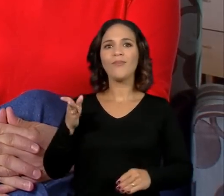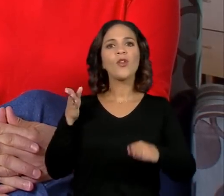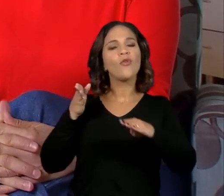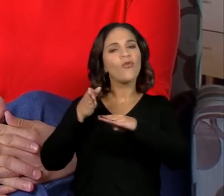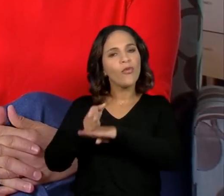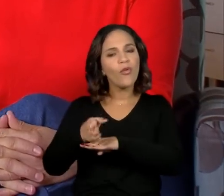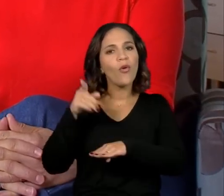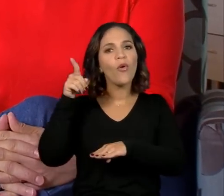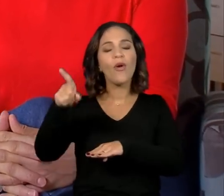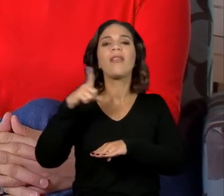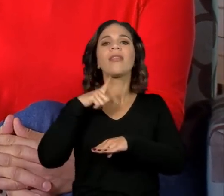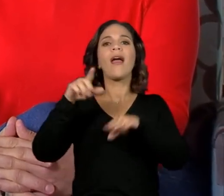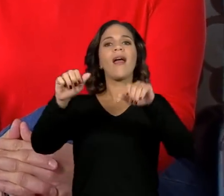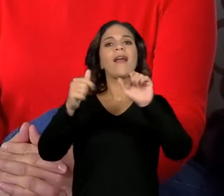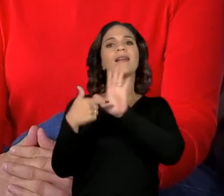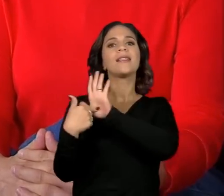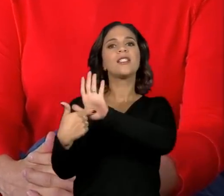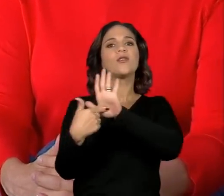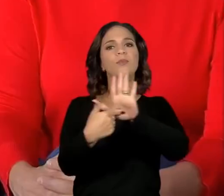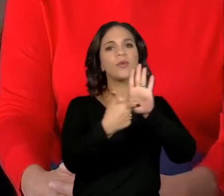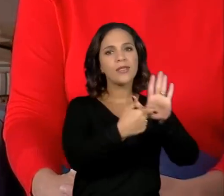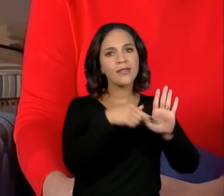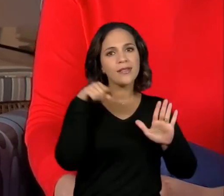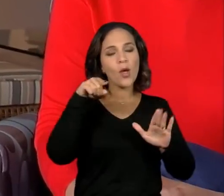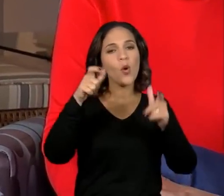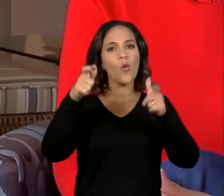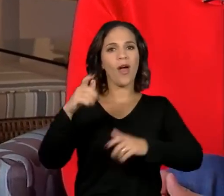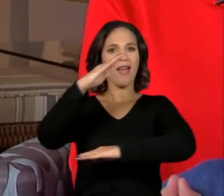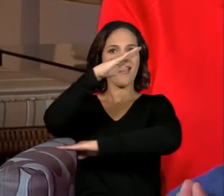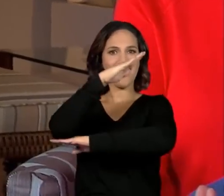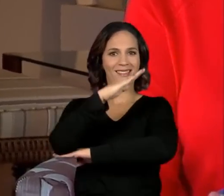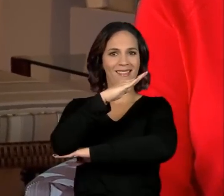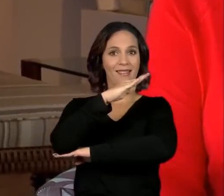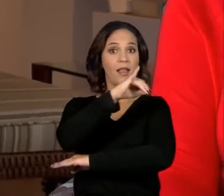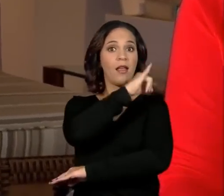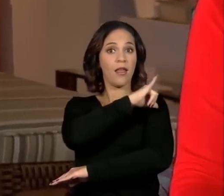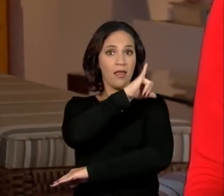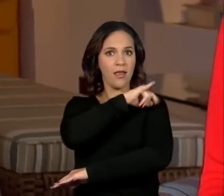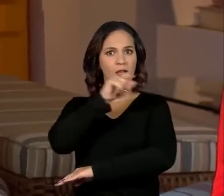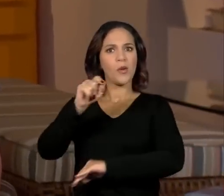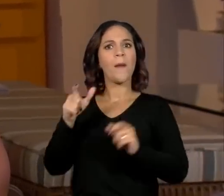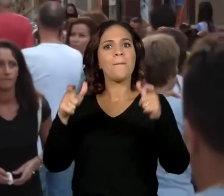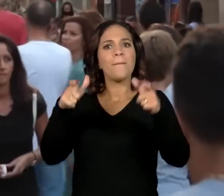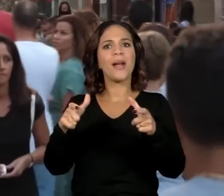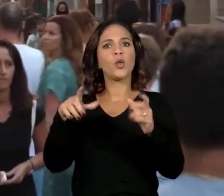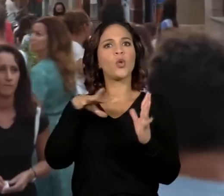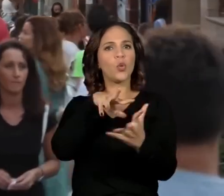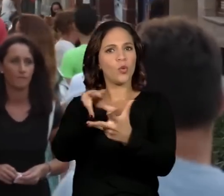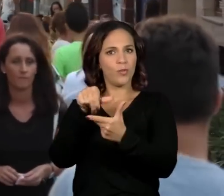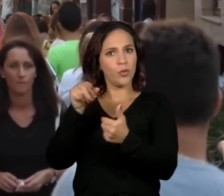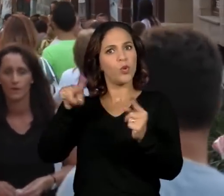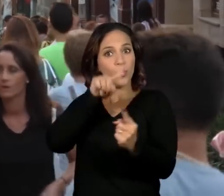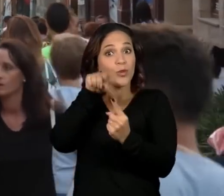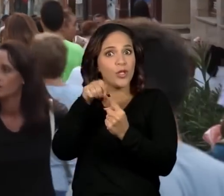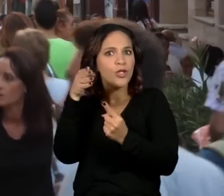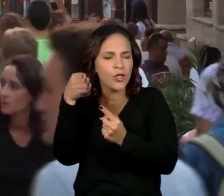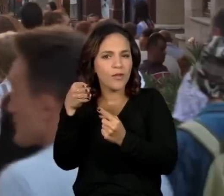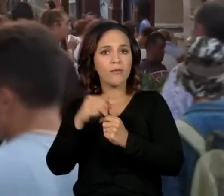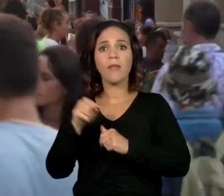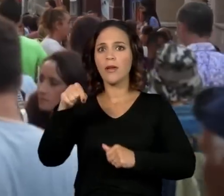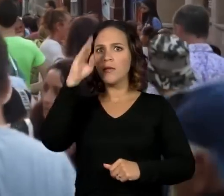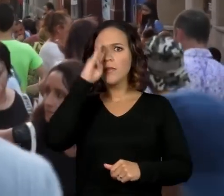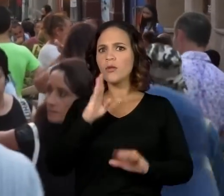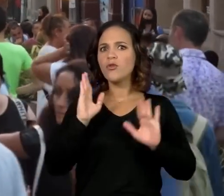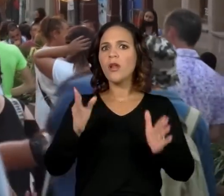Mundo, Comida para 10 bilhões, que aconteceu no Rio, no Museu da Manhã, e que era uma exposição interativa e que tinha essa preocupação. Aqui no Brasil, a gente está com